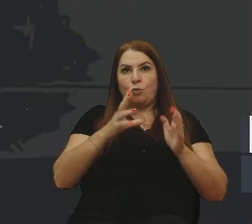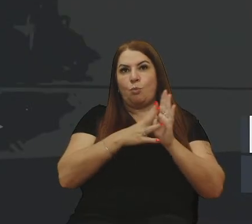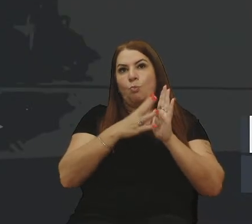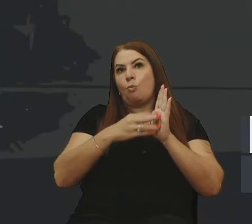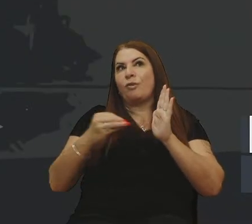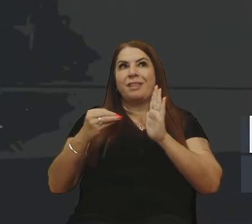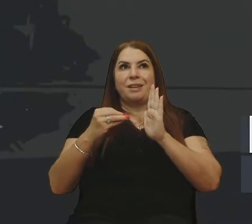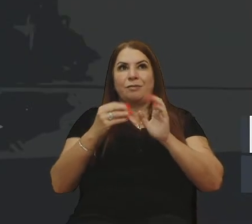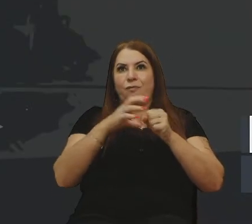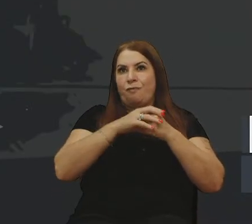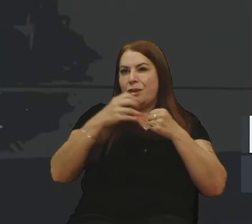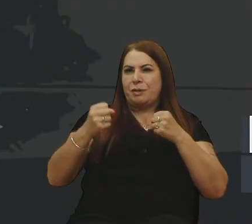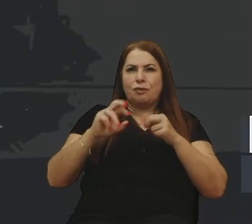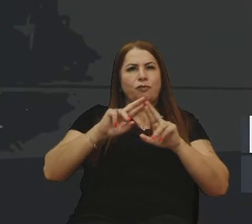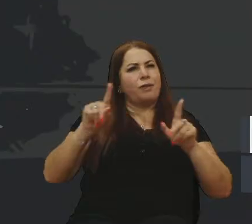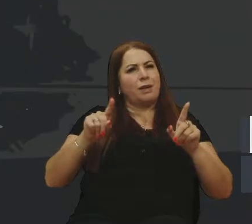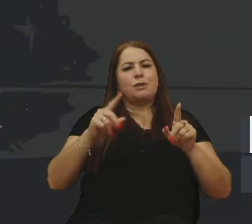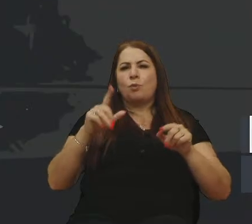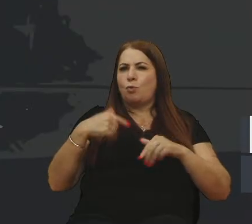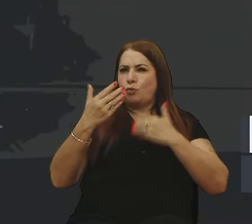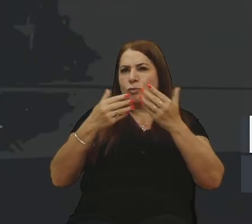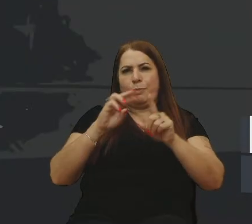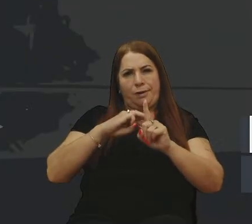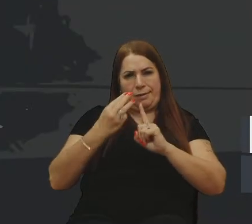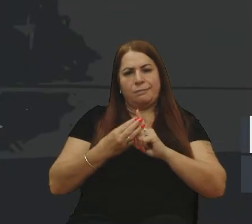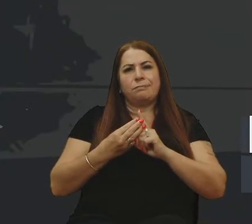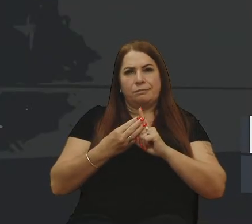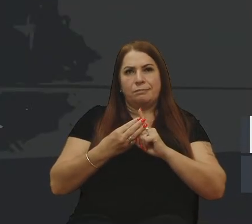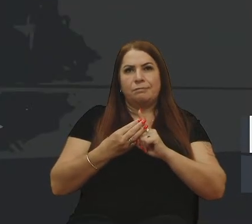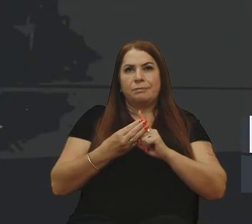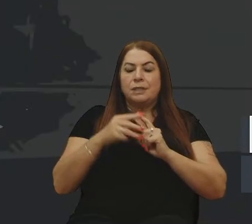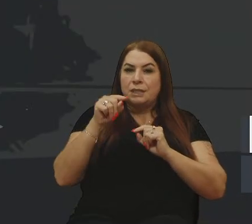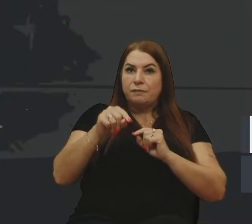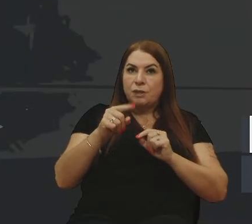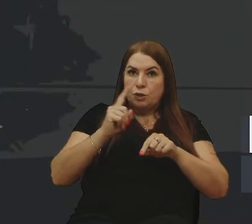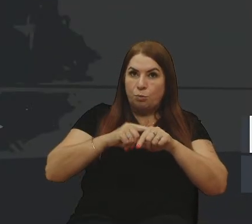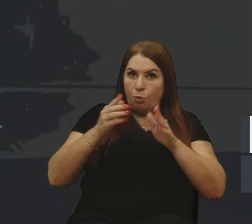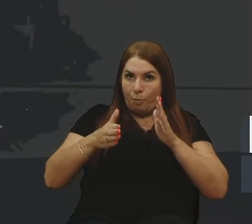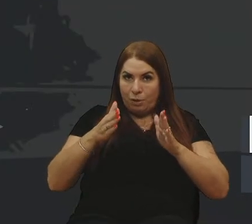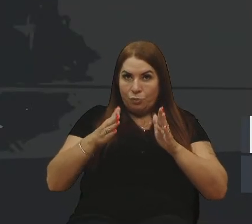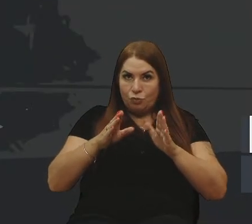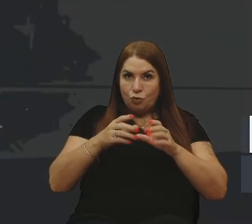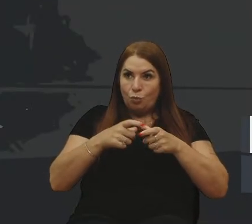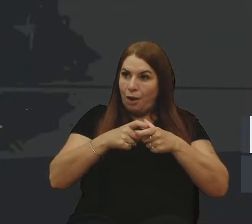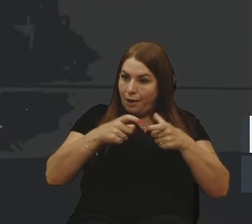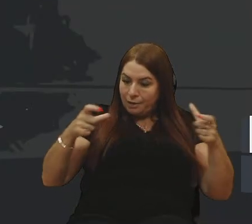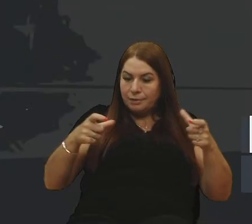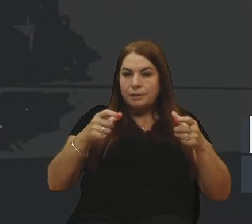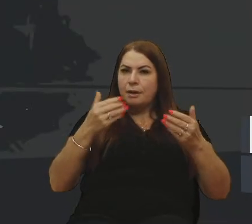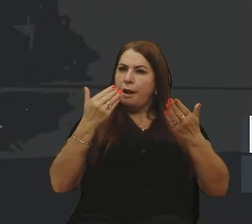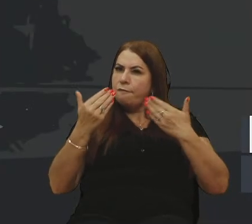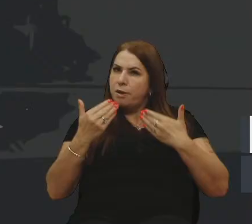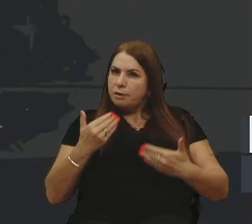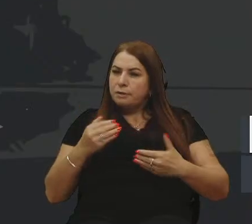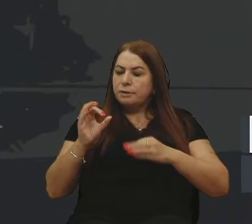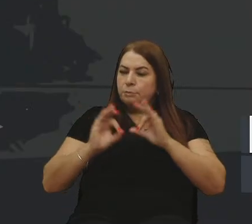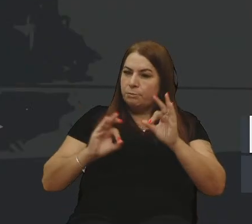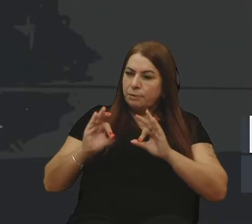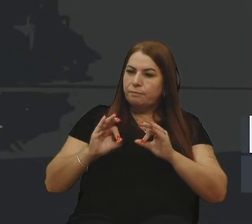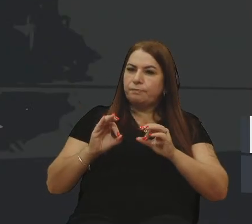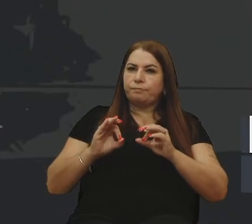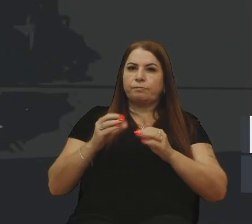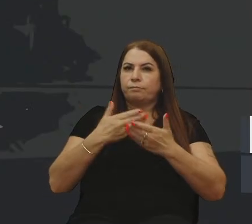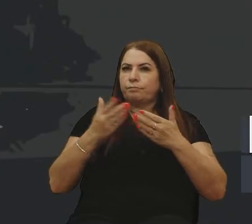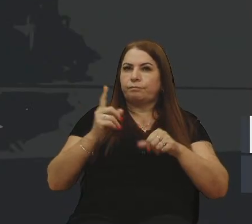funciona. Tem vários modelos viáveis hoje no mercado. Agora, se for o seu momento de crescer, avalie, se prepare e cresça. Não